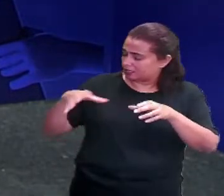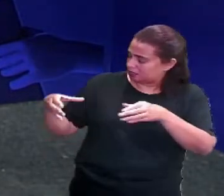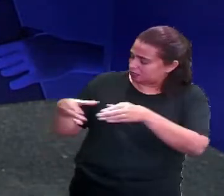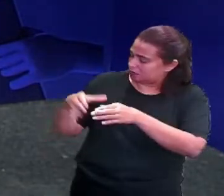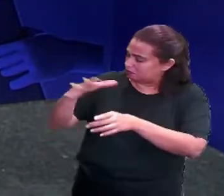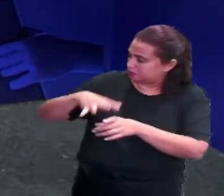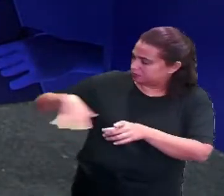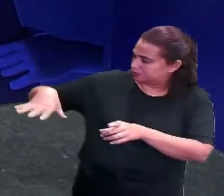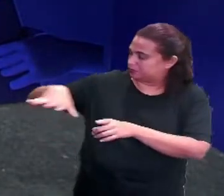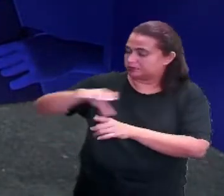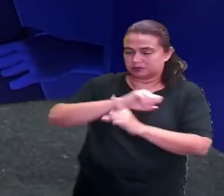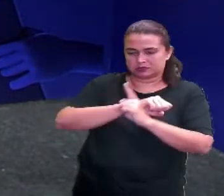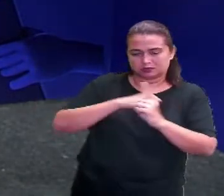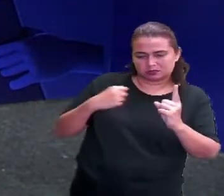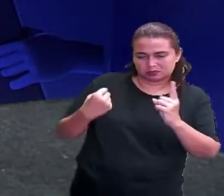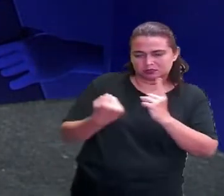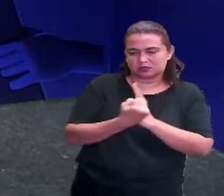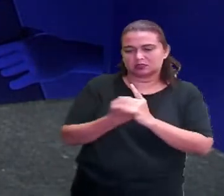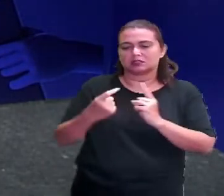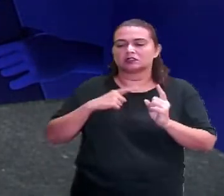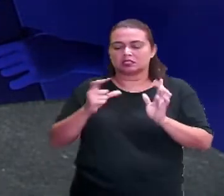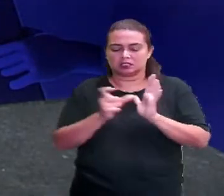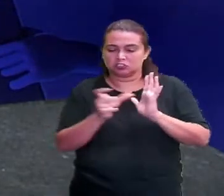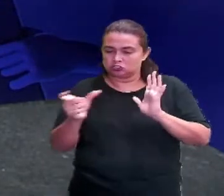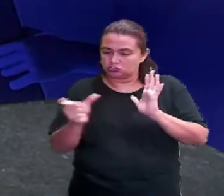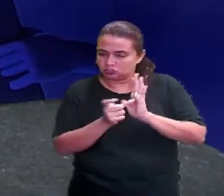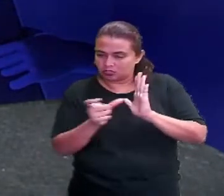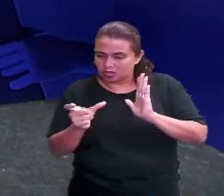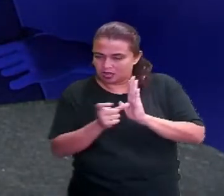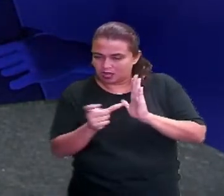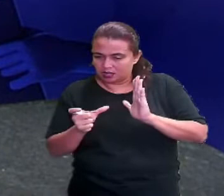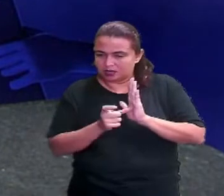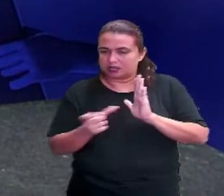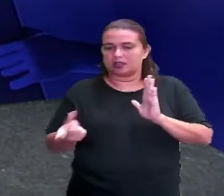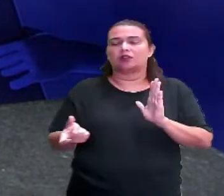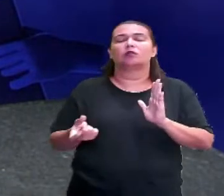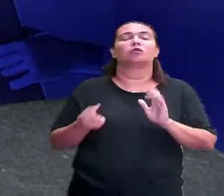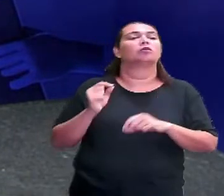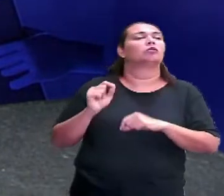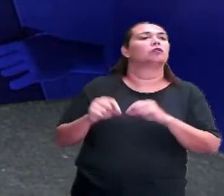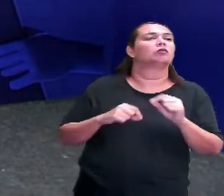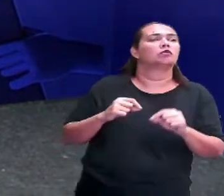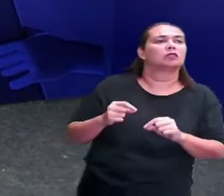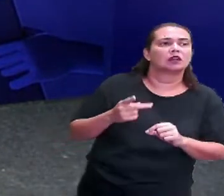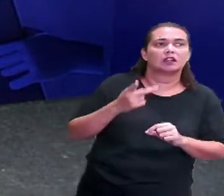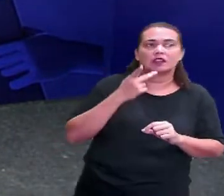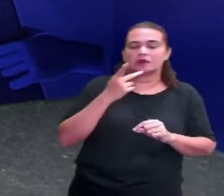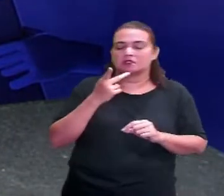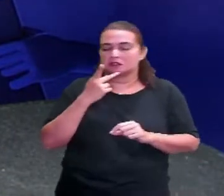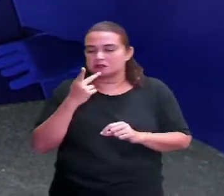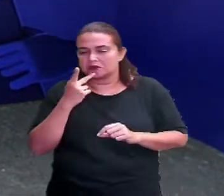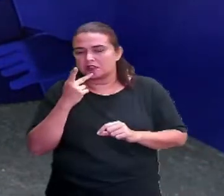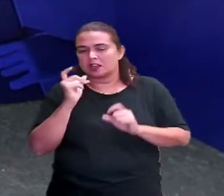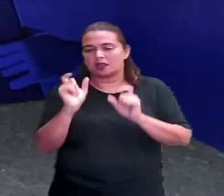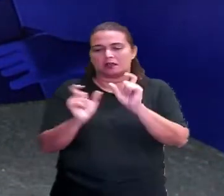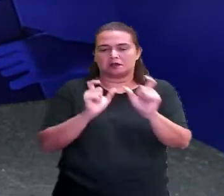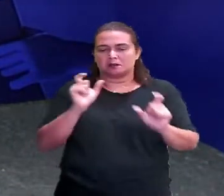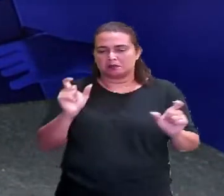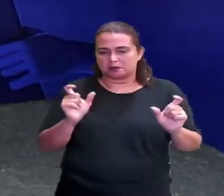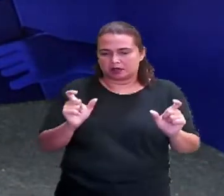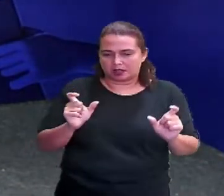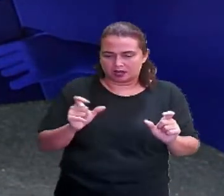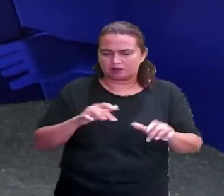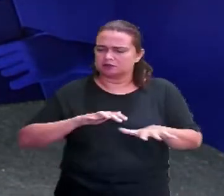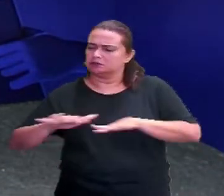ou seja, os jargões. Contadores falam dos termos ativo e passivo para remeter a